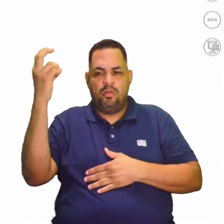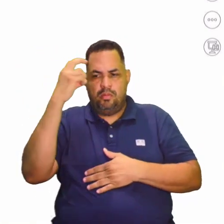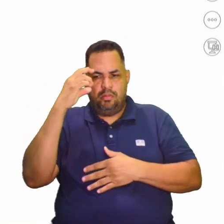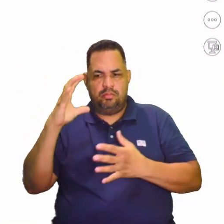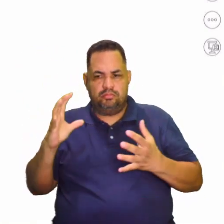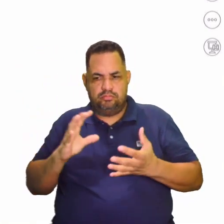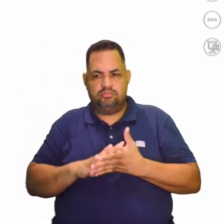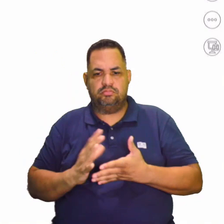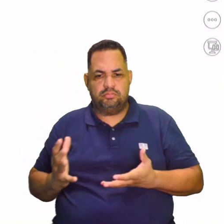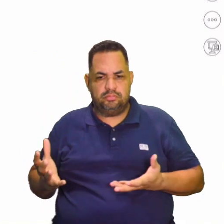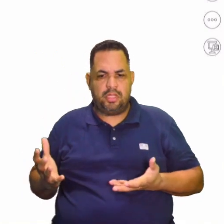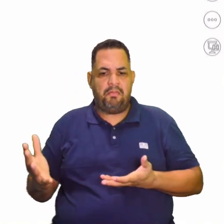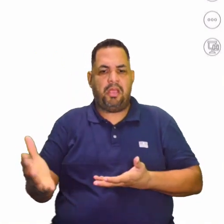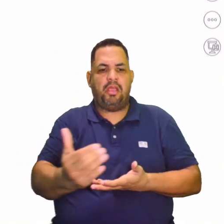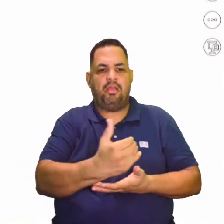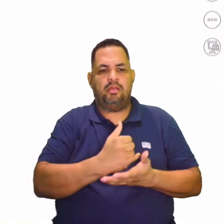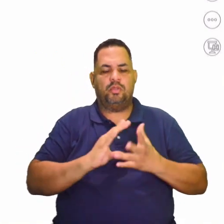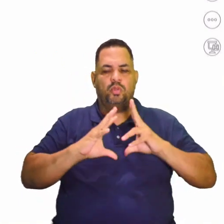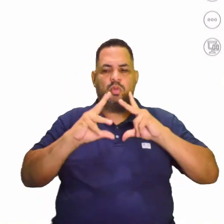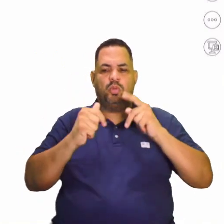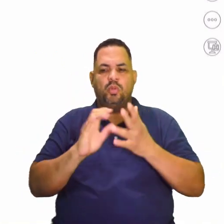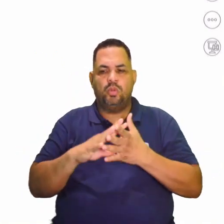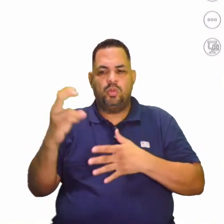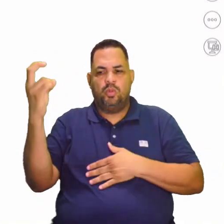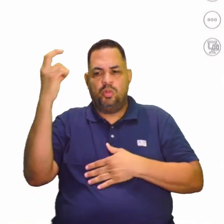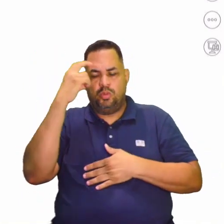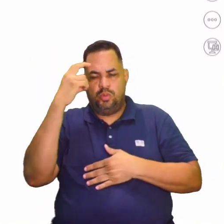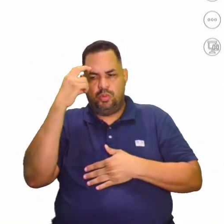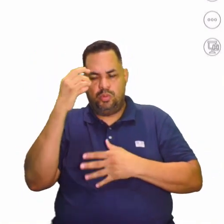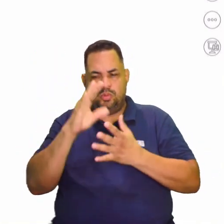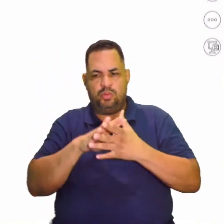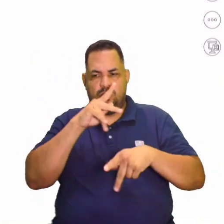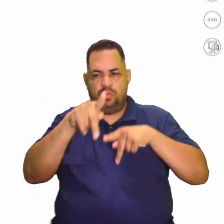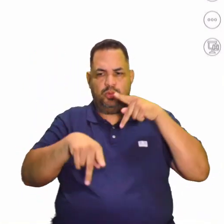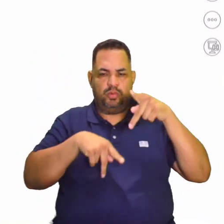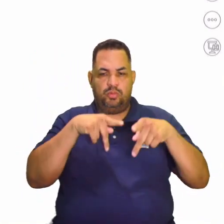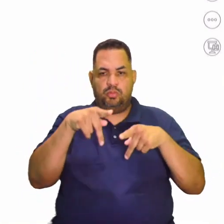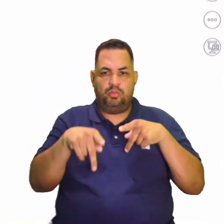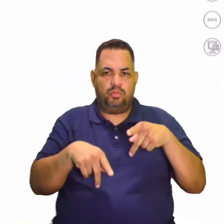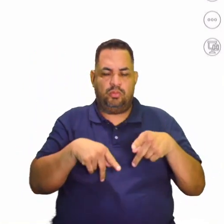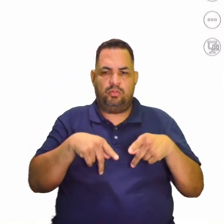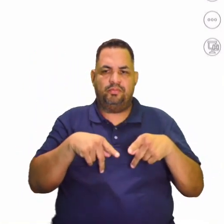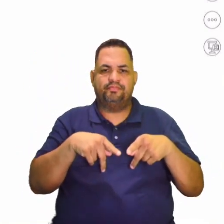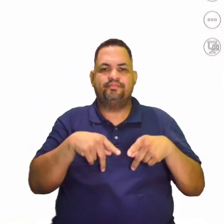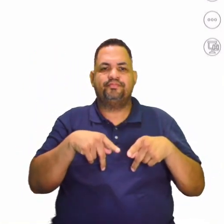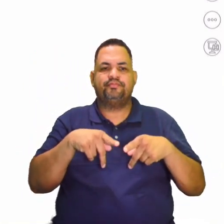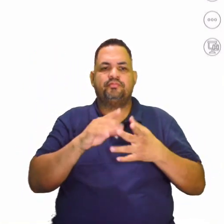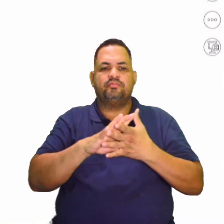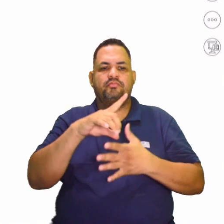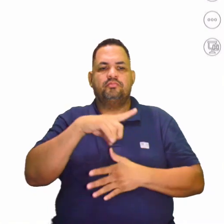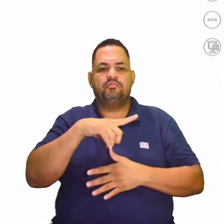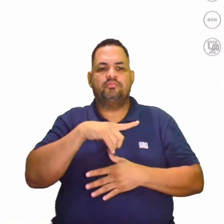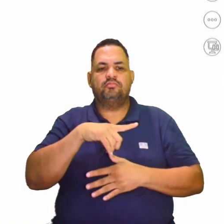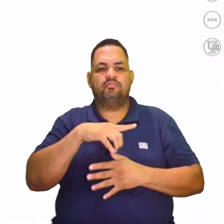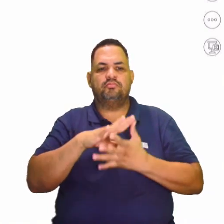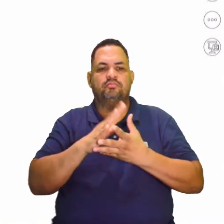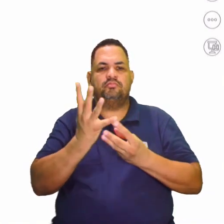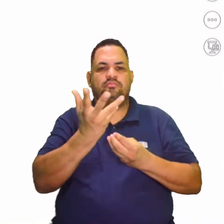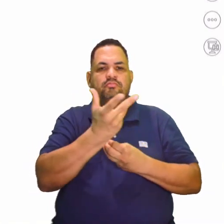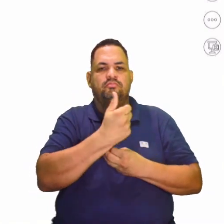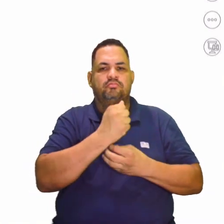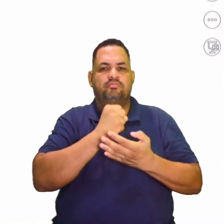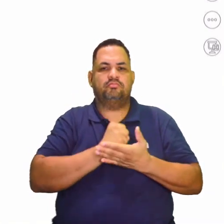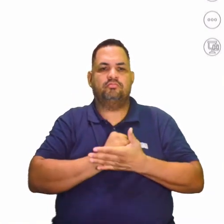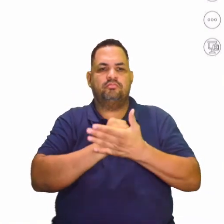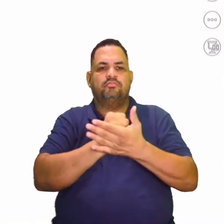se apropriavam da cultura desses povos. Então, eles tinham então, uma arte com